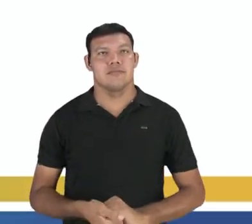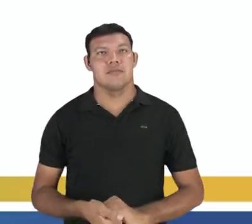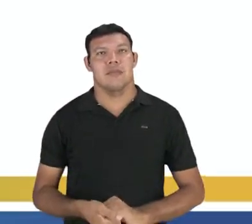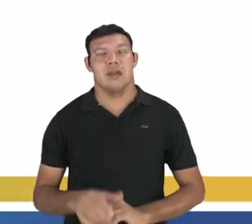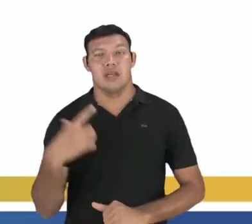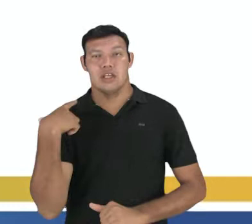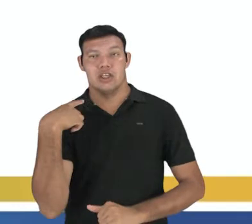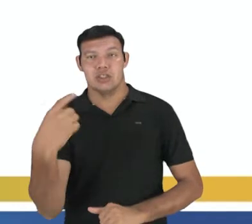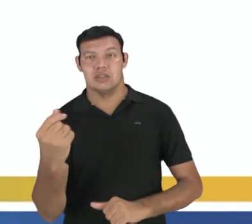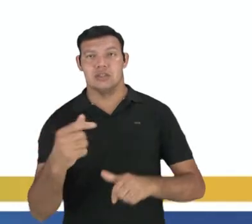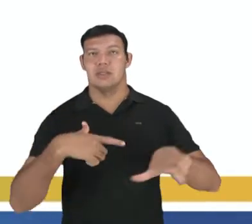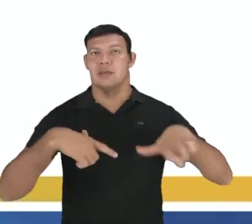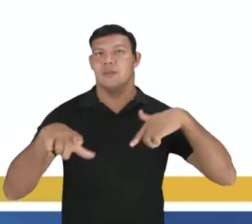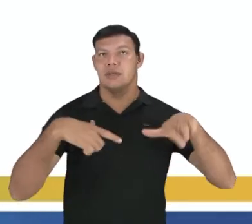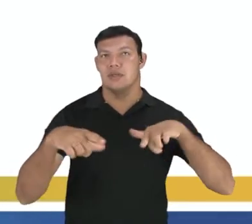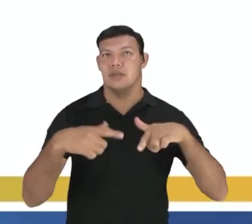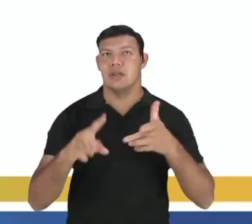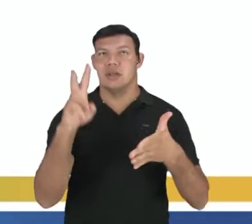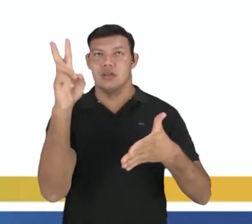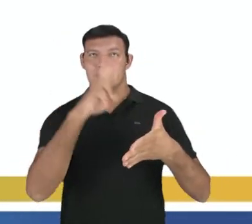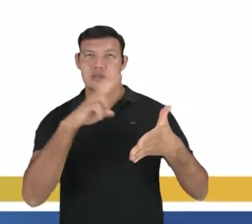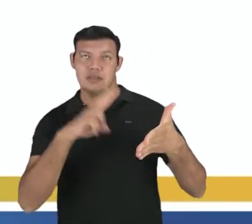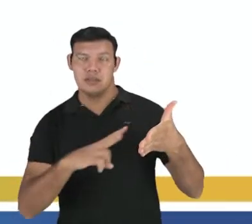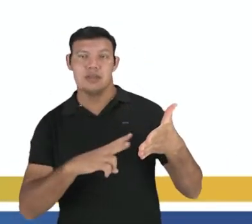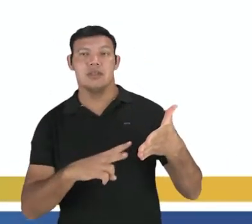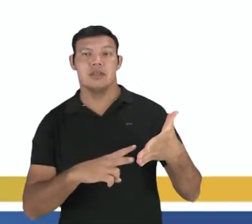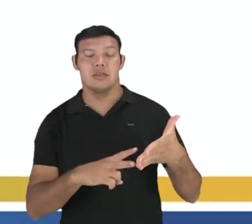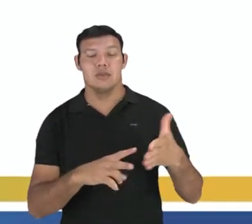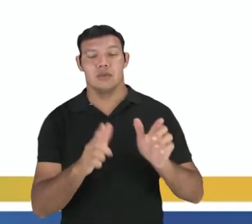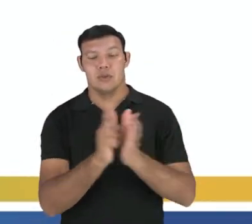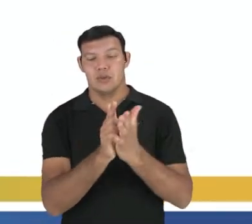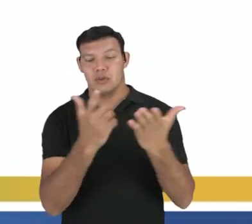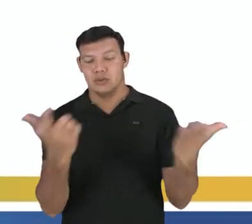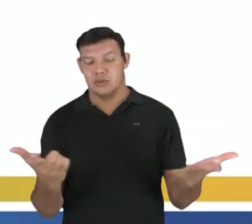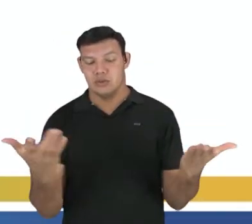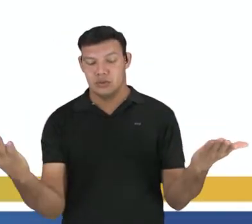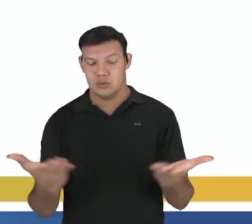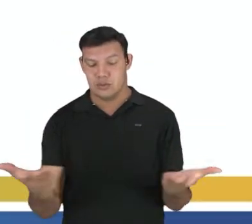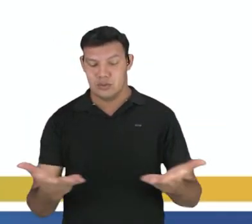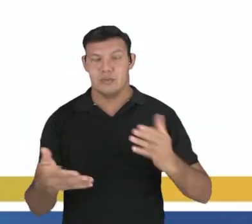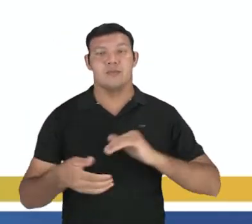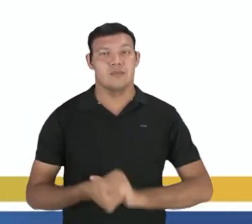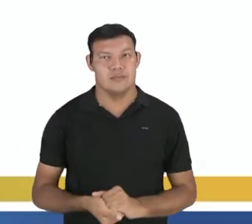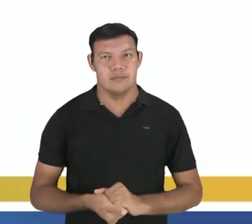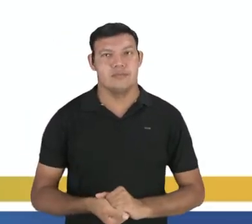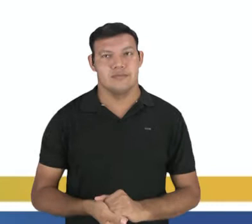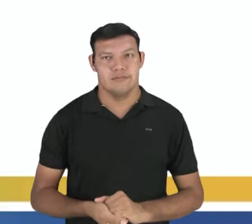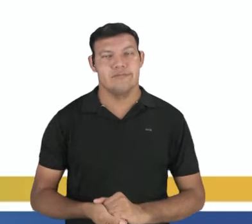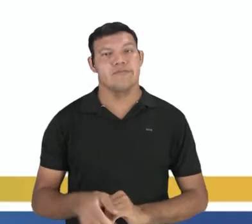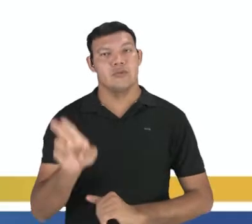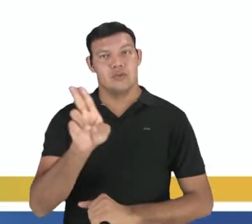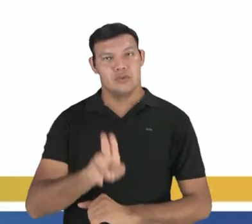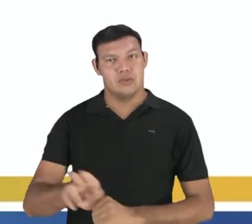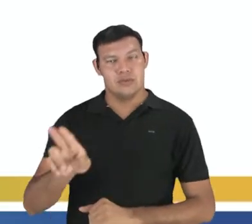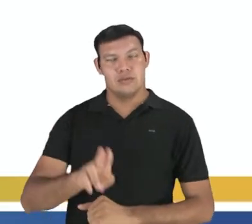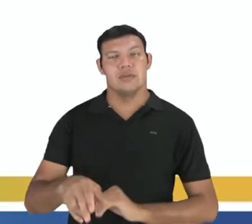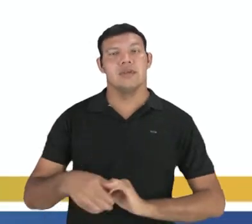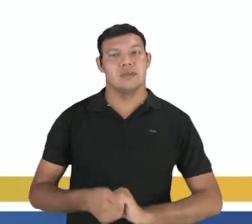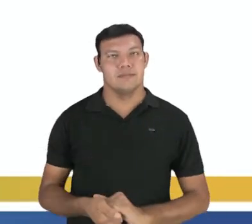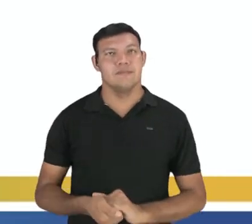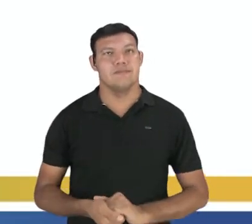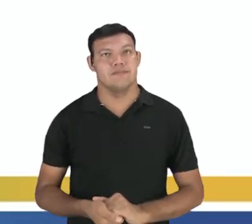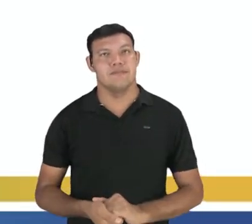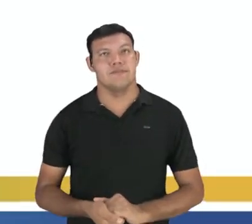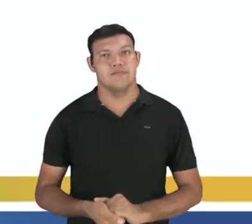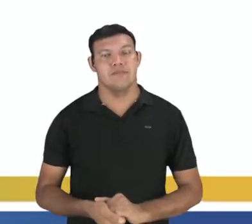eu tenho duas ações do passado. Esse tempo está em desuso, porém, embora não seja empregado, é importante